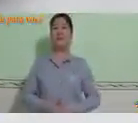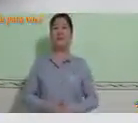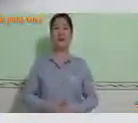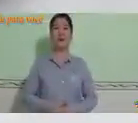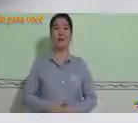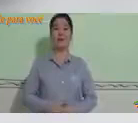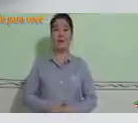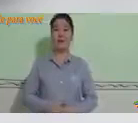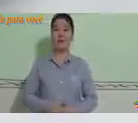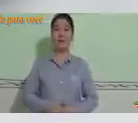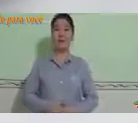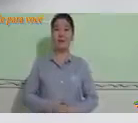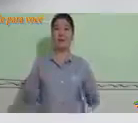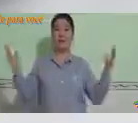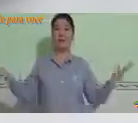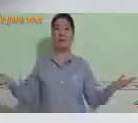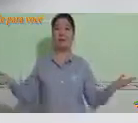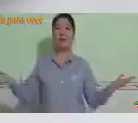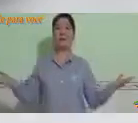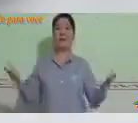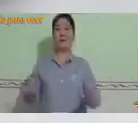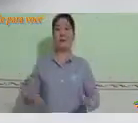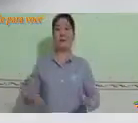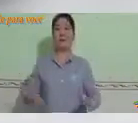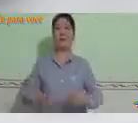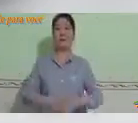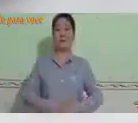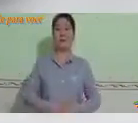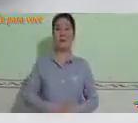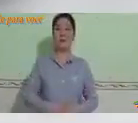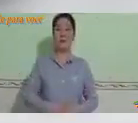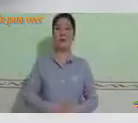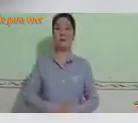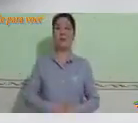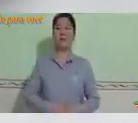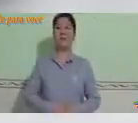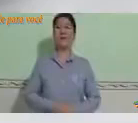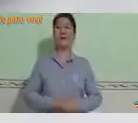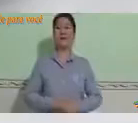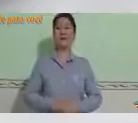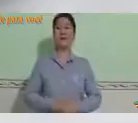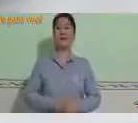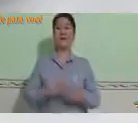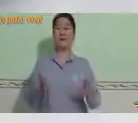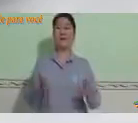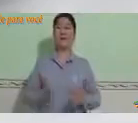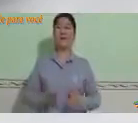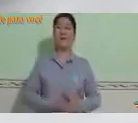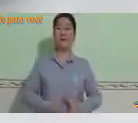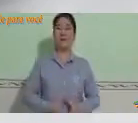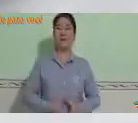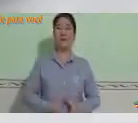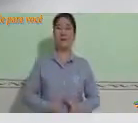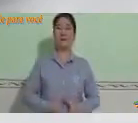BNEF e acento agudo COSDAATIV e DADEF e acento agudo CICA. Apesar da descoberta da